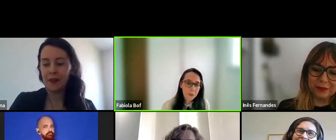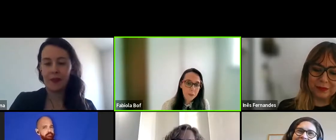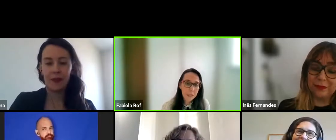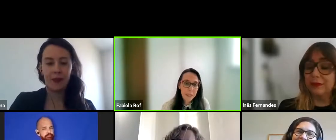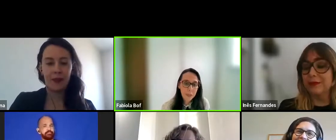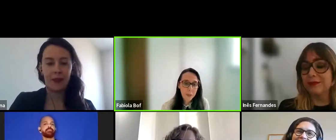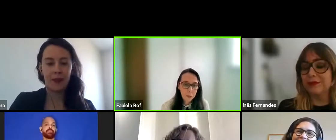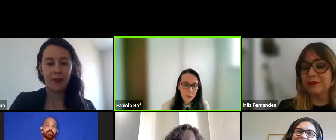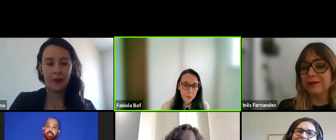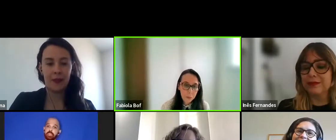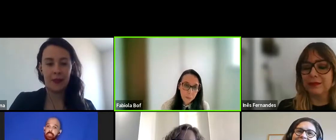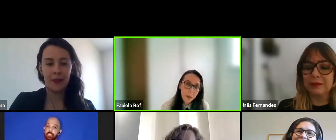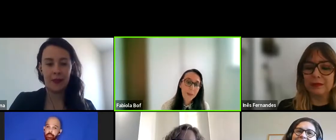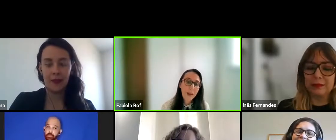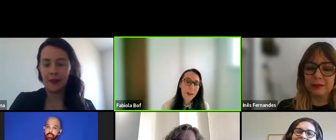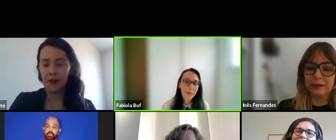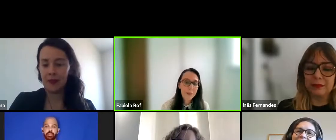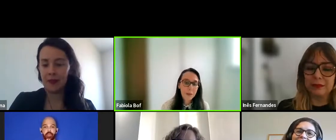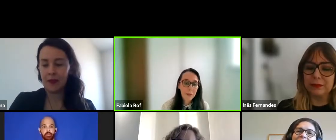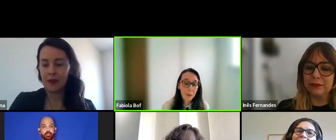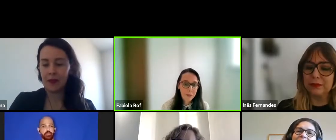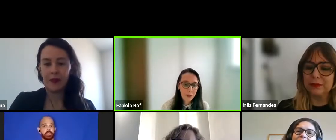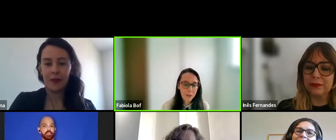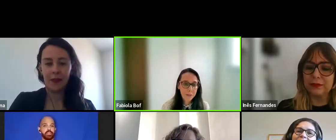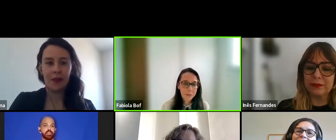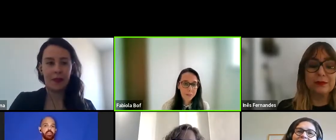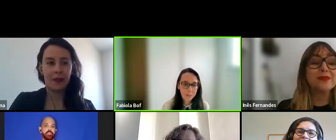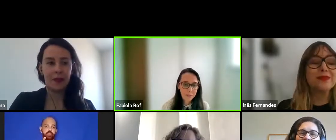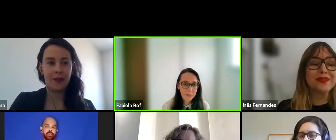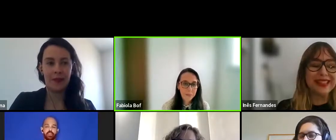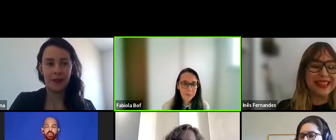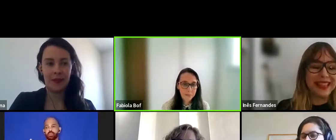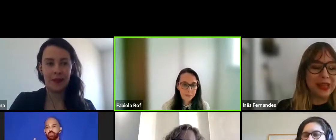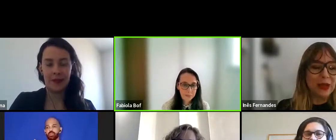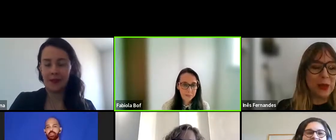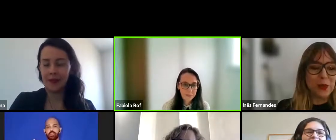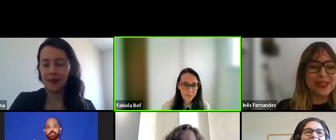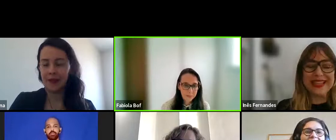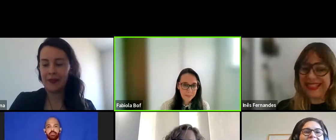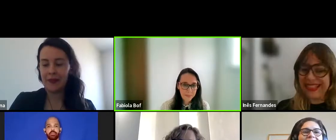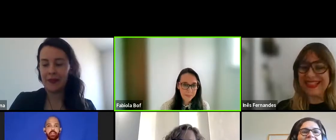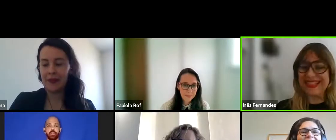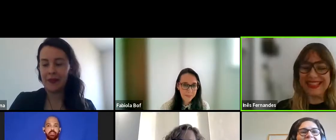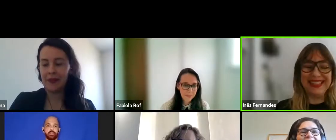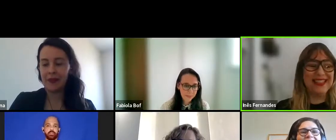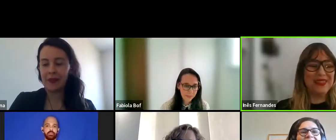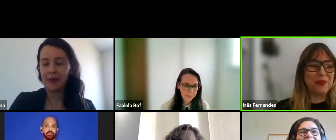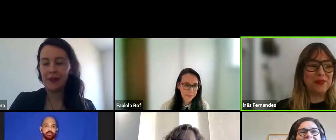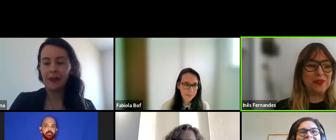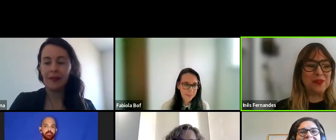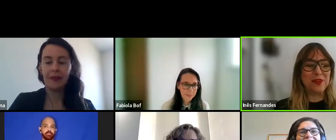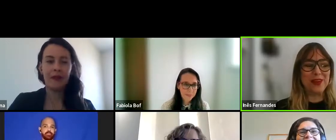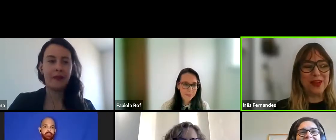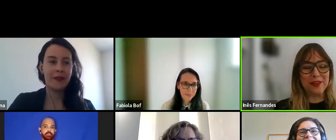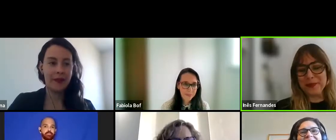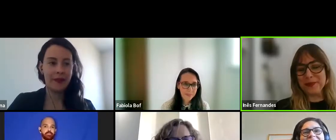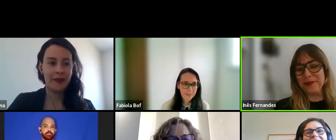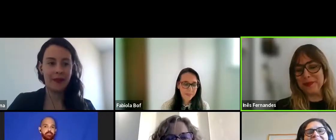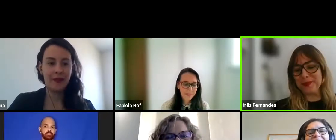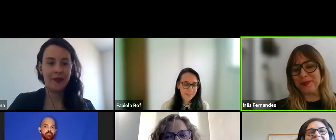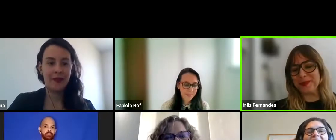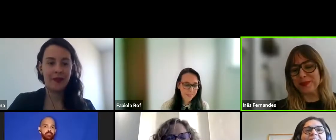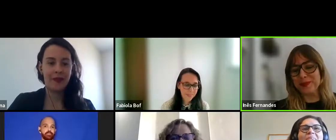for possível, eu gostaria de pedir a palavra para a doutora Flávia. Com certeza. Professora